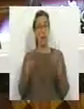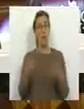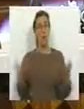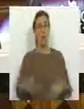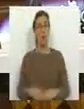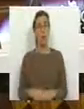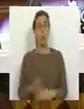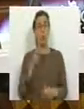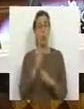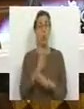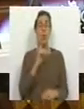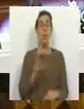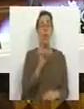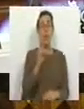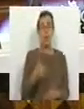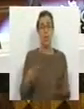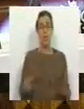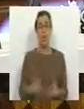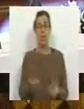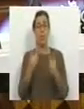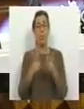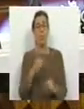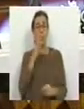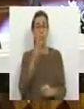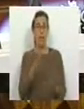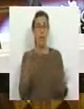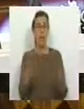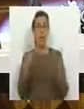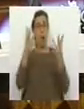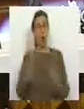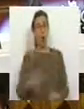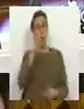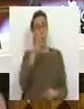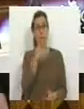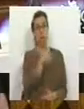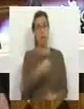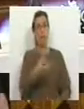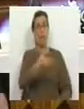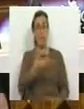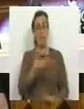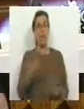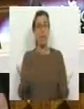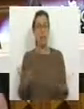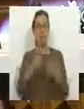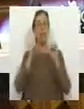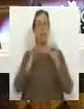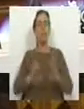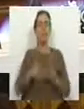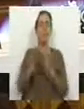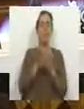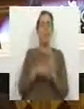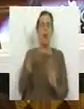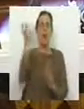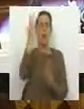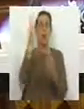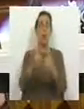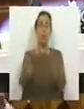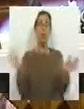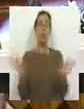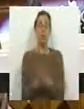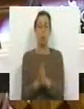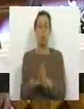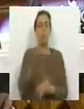assunto. Última questão: é referido no Orçamento de Estado para 2017 a implementação do programa Cultura para